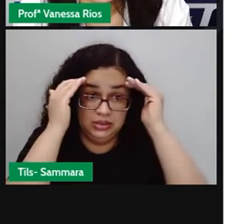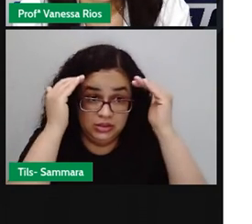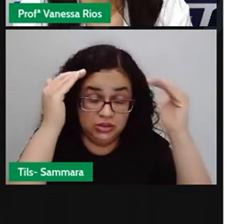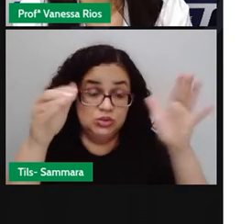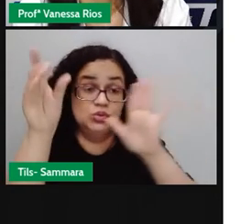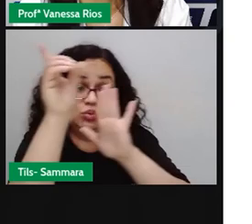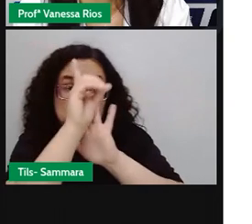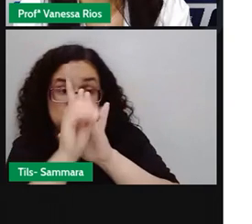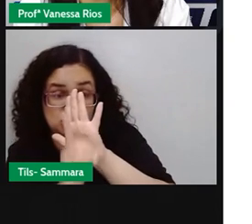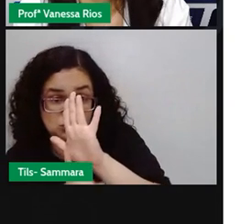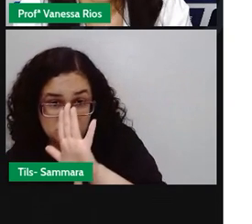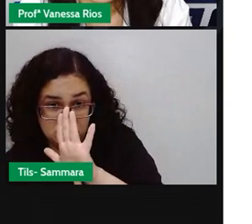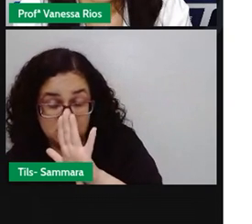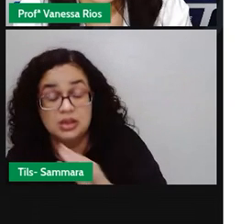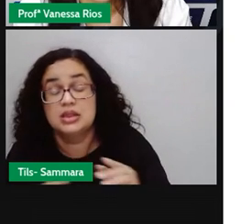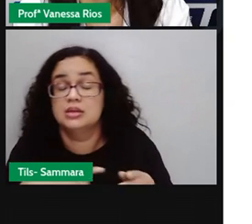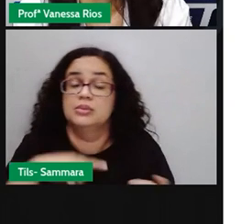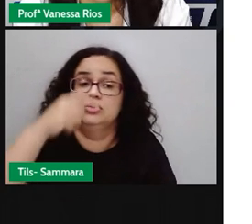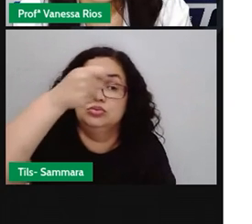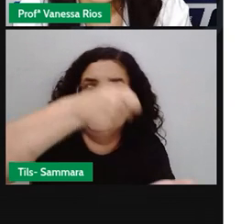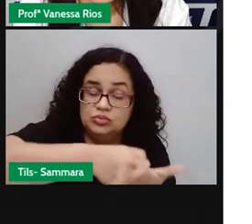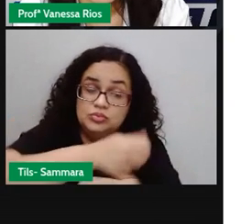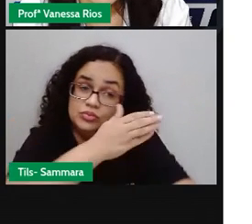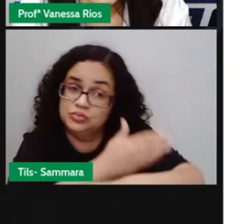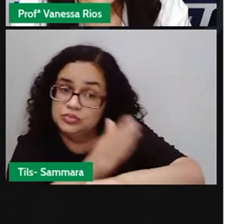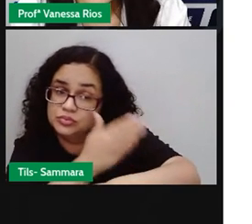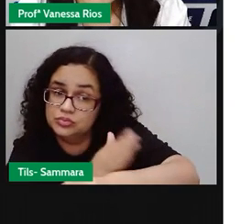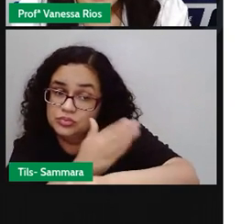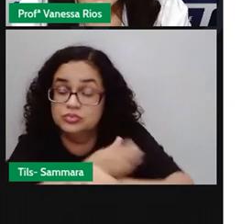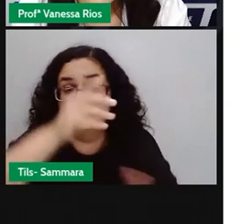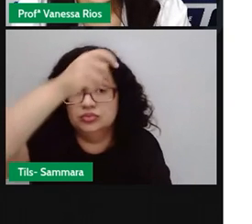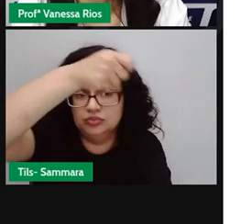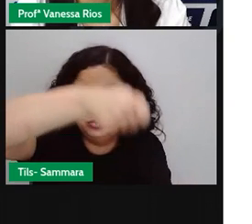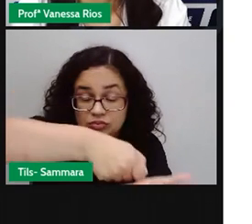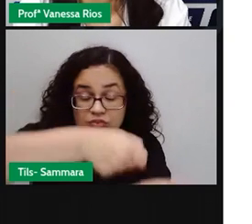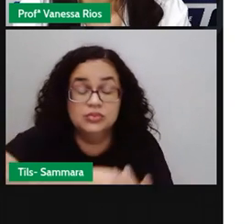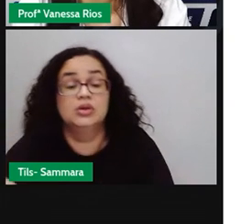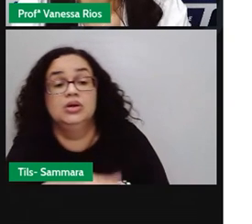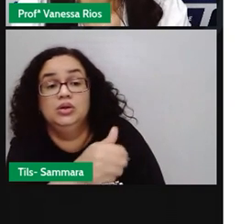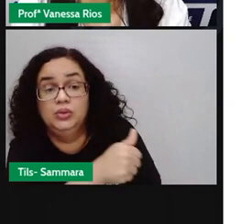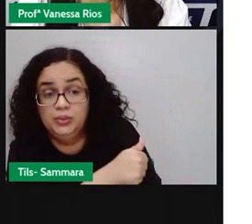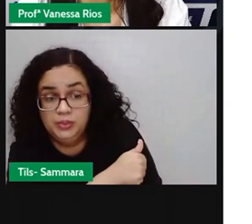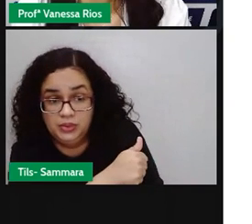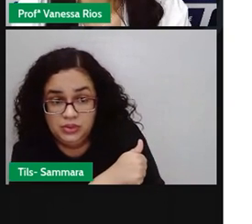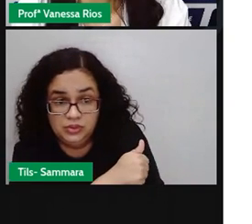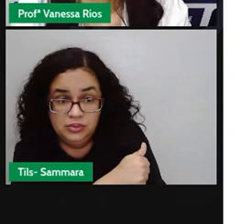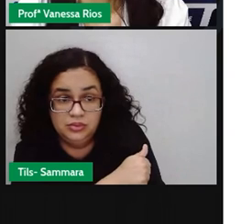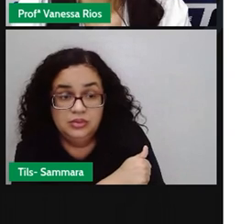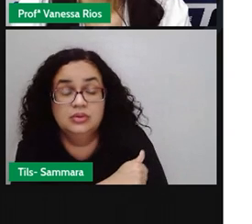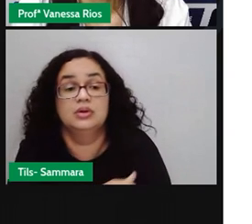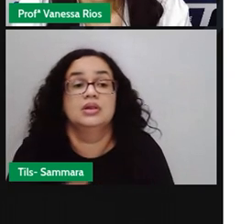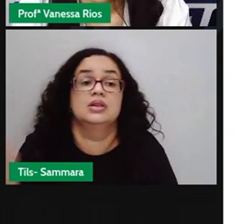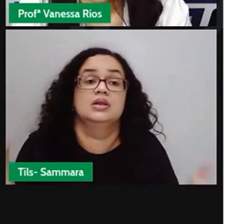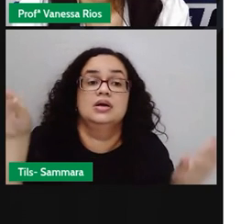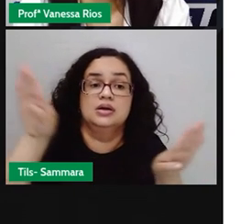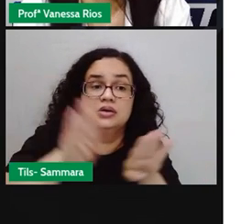os direitos e exercendo também, praticando seus deveres como aluno. E a pró